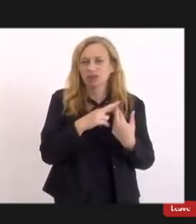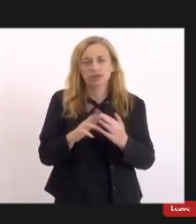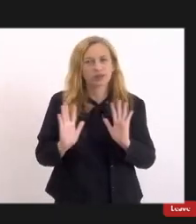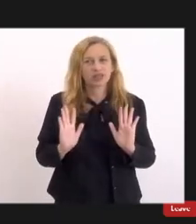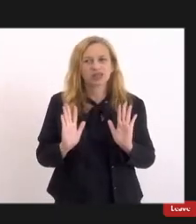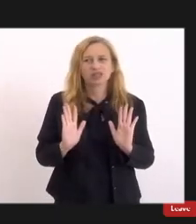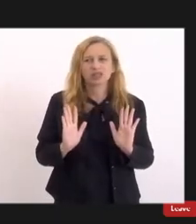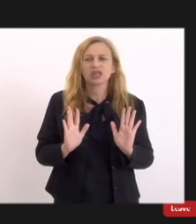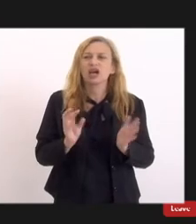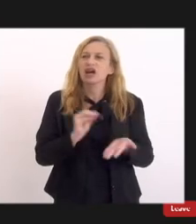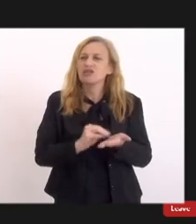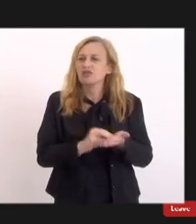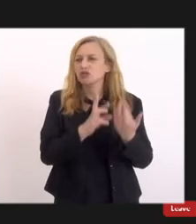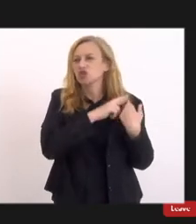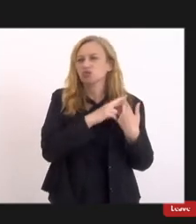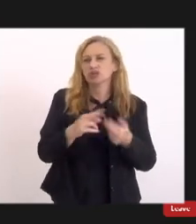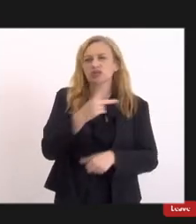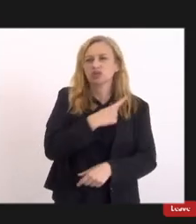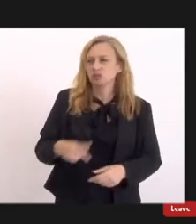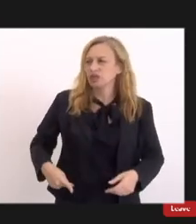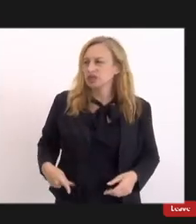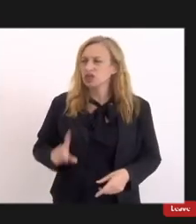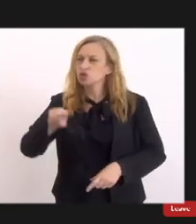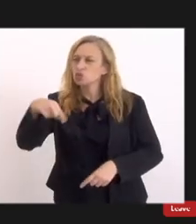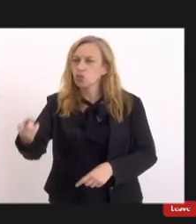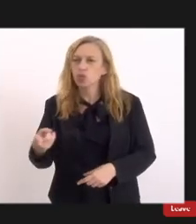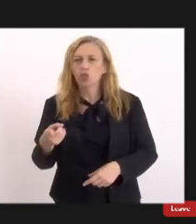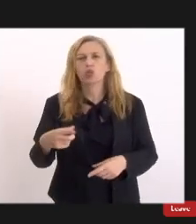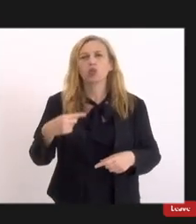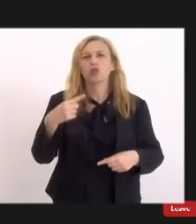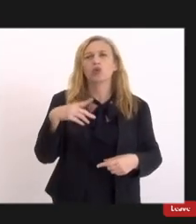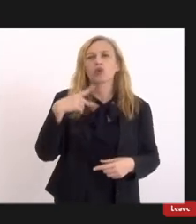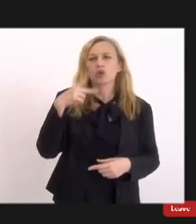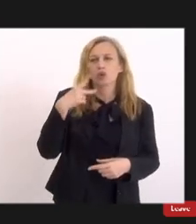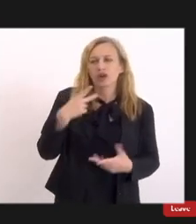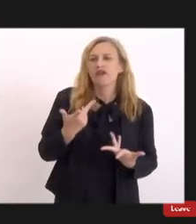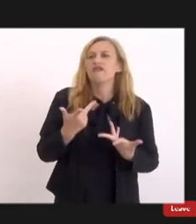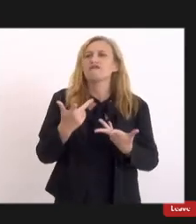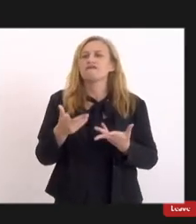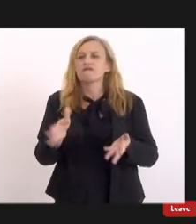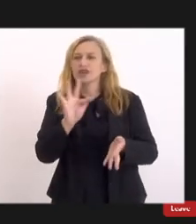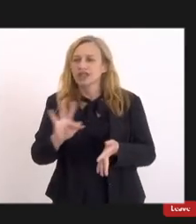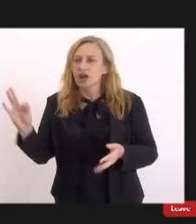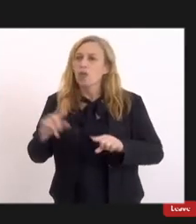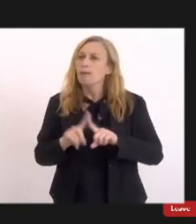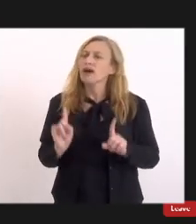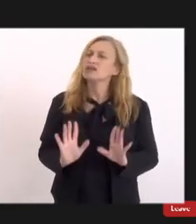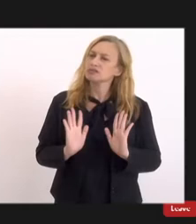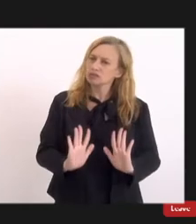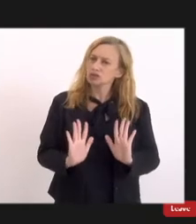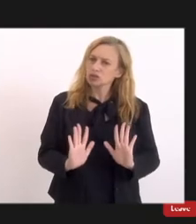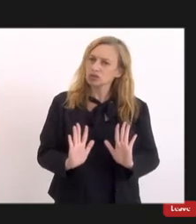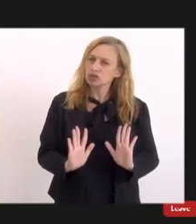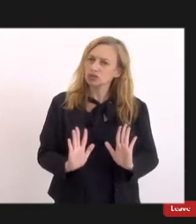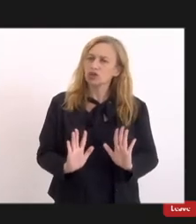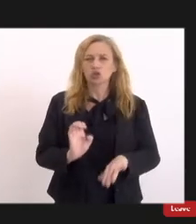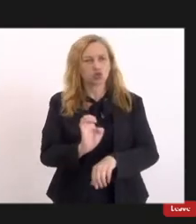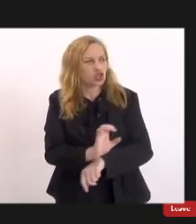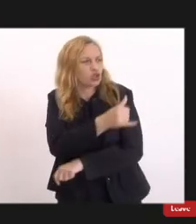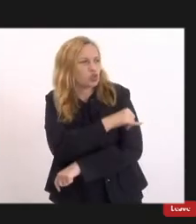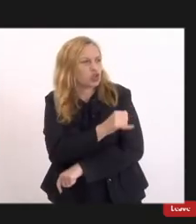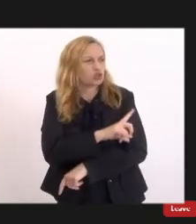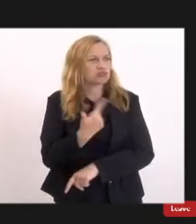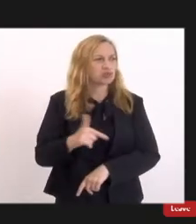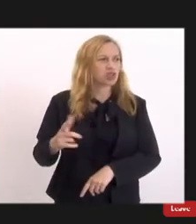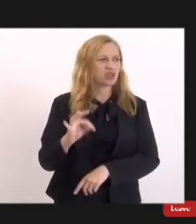a irresponsabilidade do presidente e outros parlamentares a nível federal, tá? Mas, assim, aí o Estado do Rio não tem uma campanha